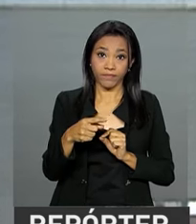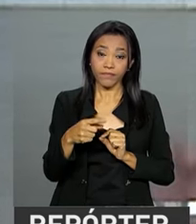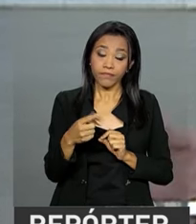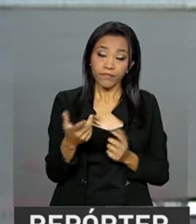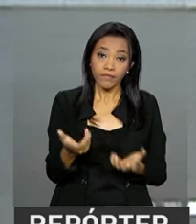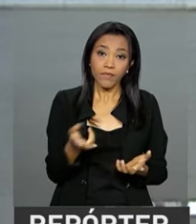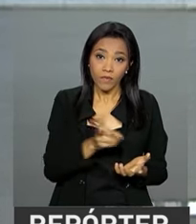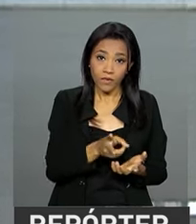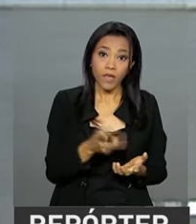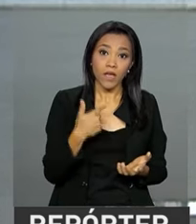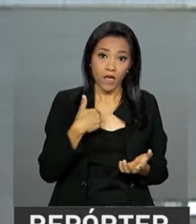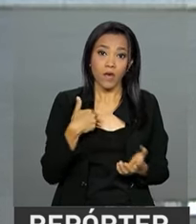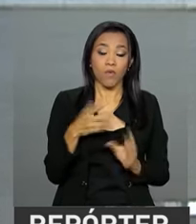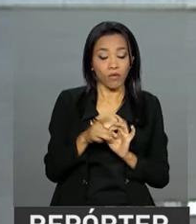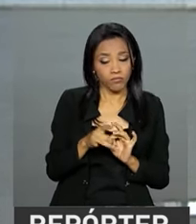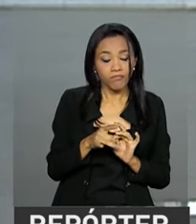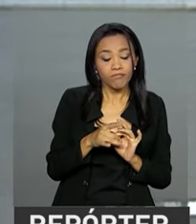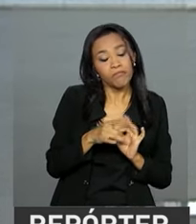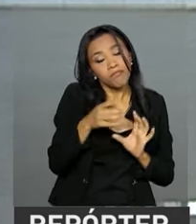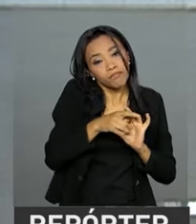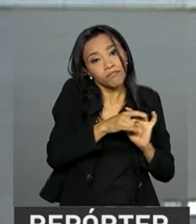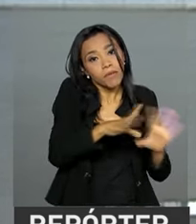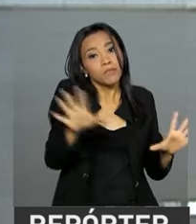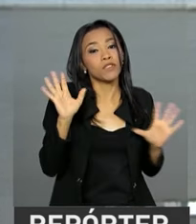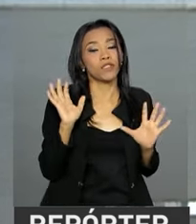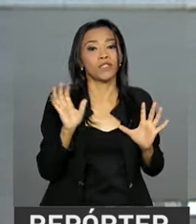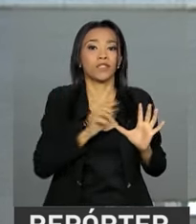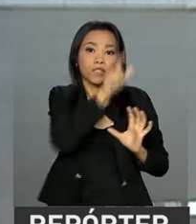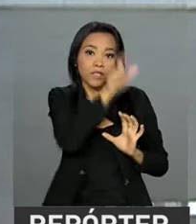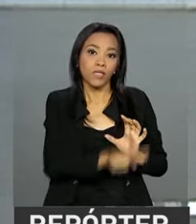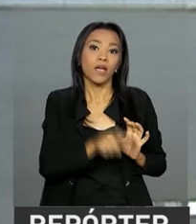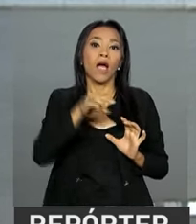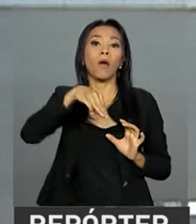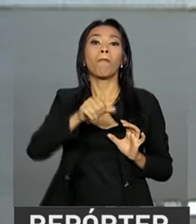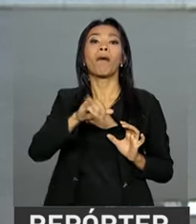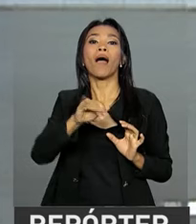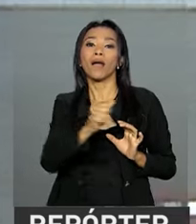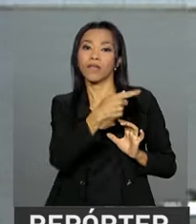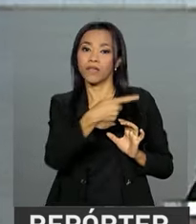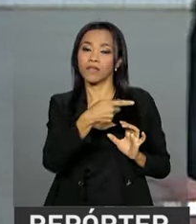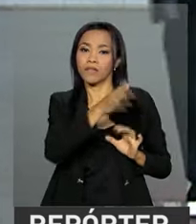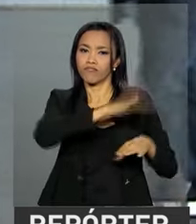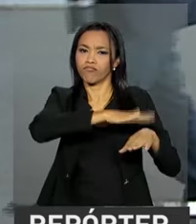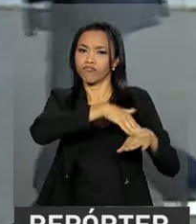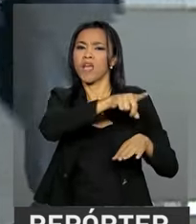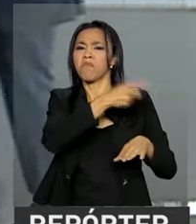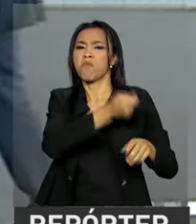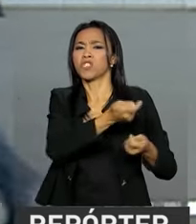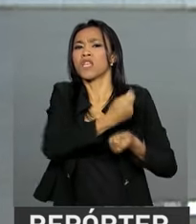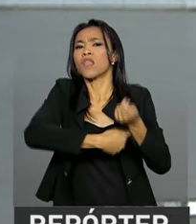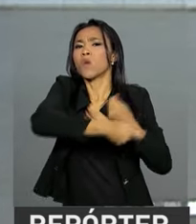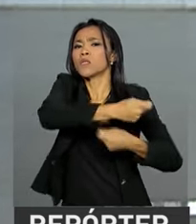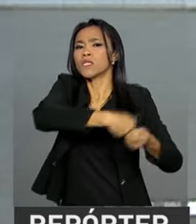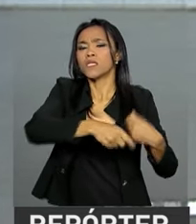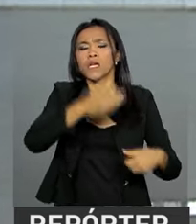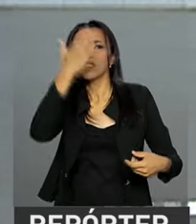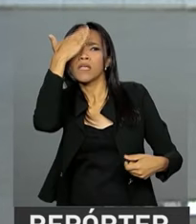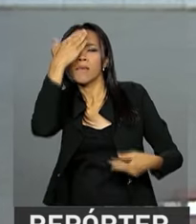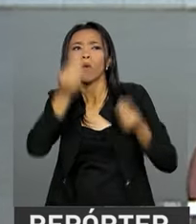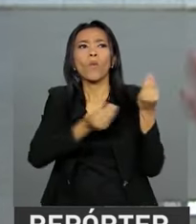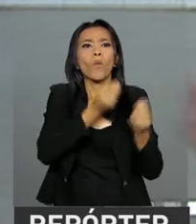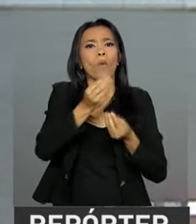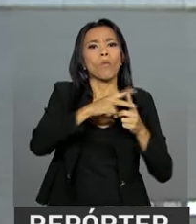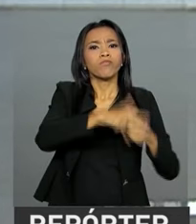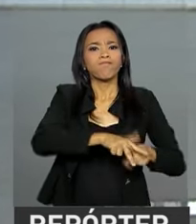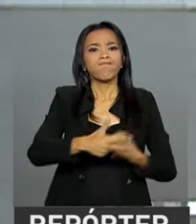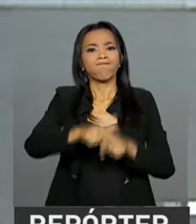autorizei o nosso relator o deputado arthur maia fazer as negociações que fossem necessárias e depois